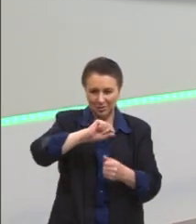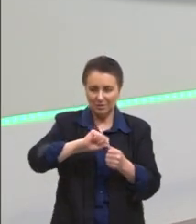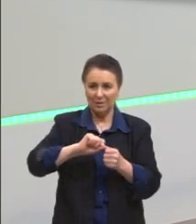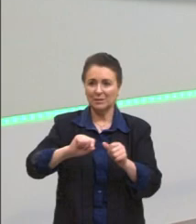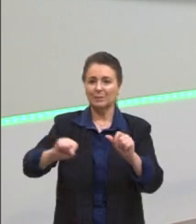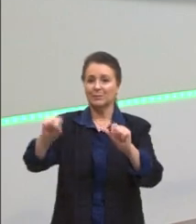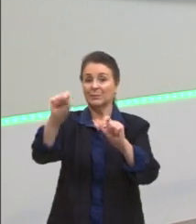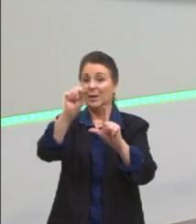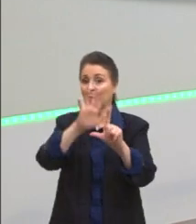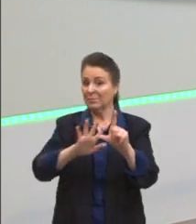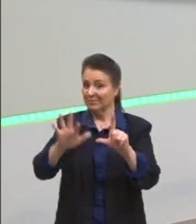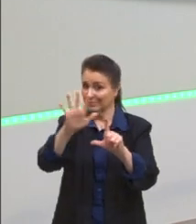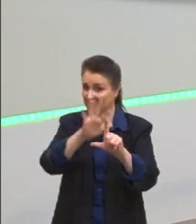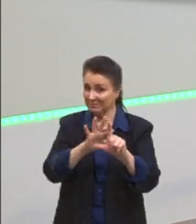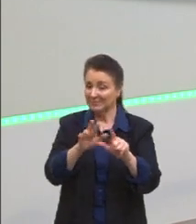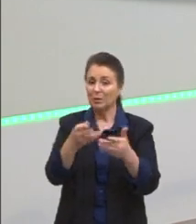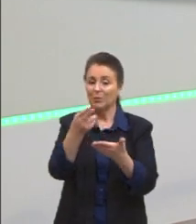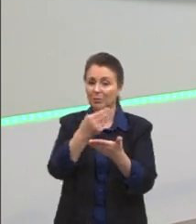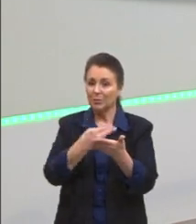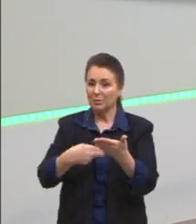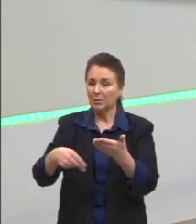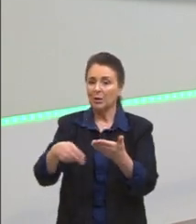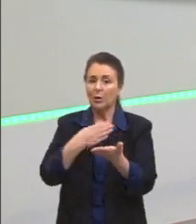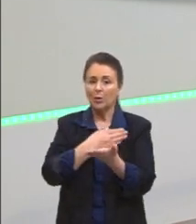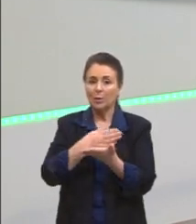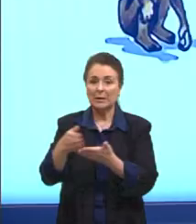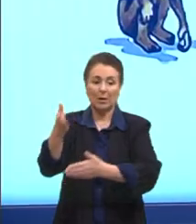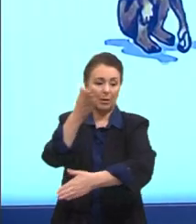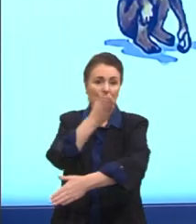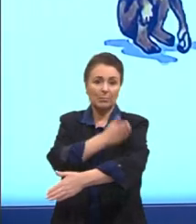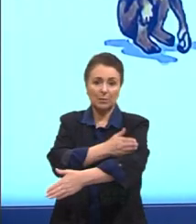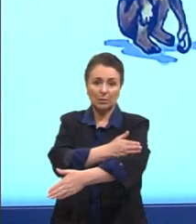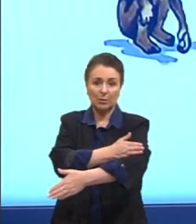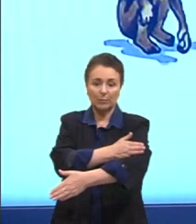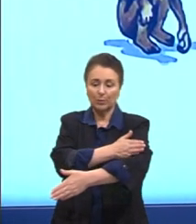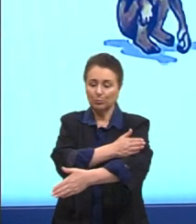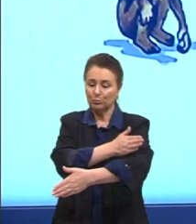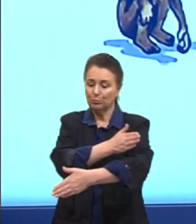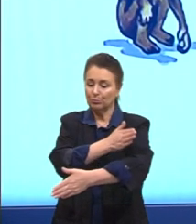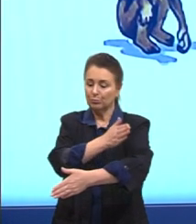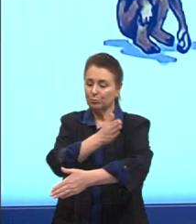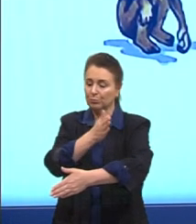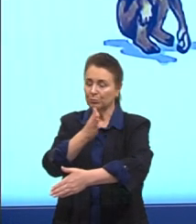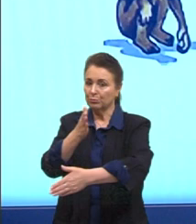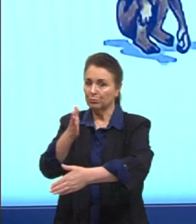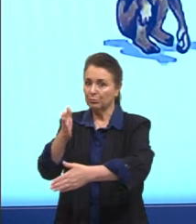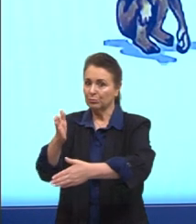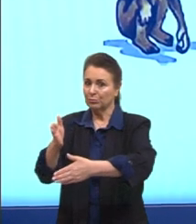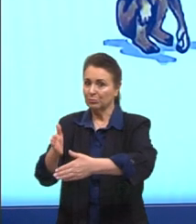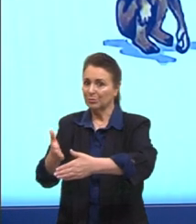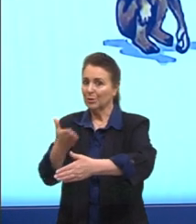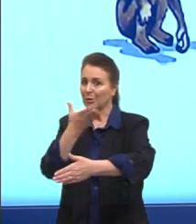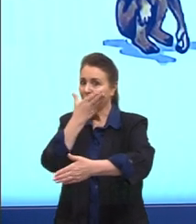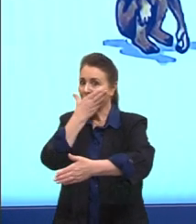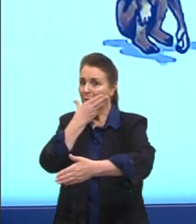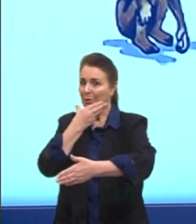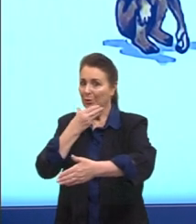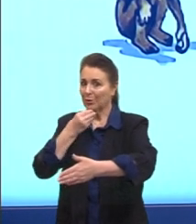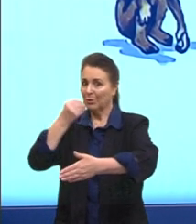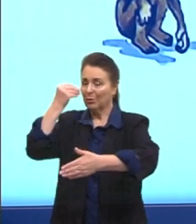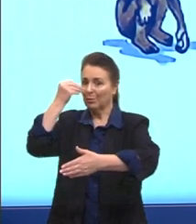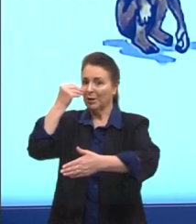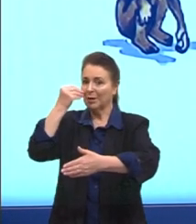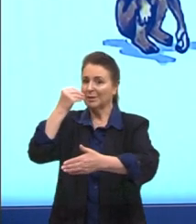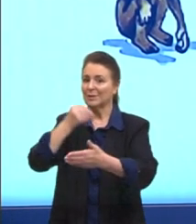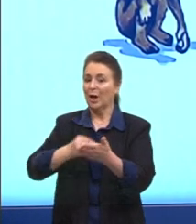traz que começa lá do homem pré-histórico né E vai chegar aí no homem totalmente na era totalmente digital